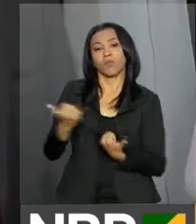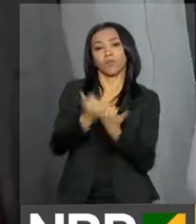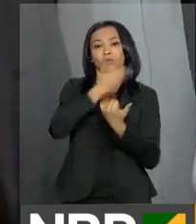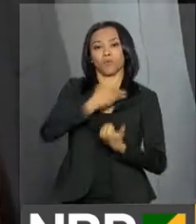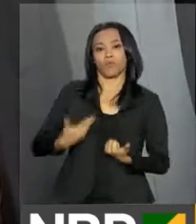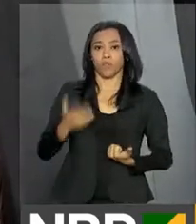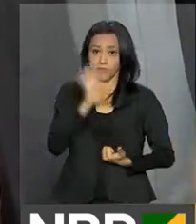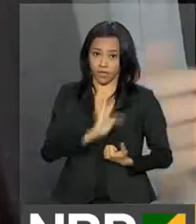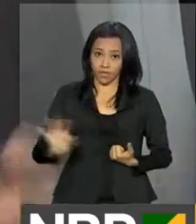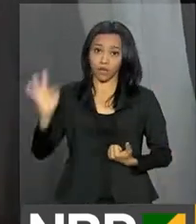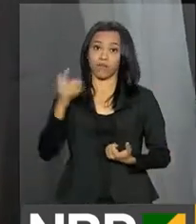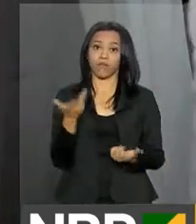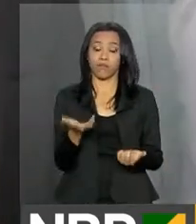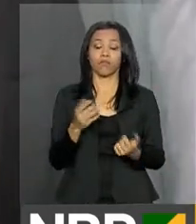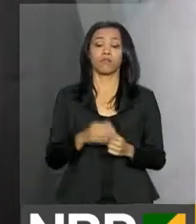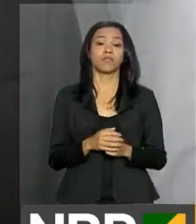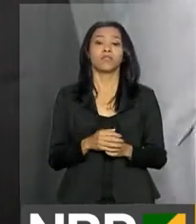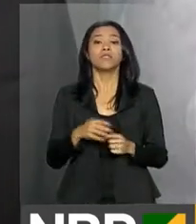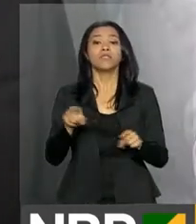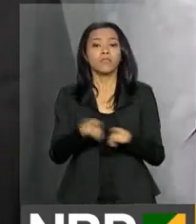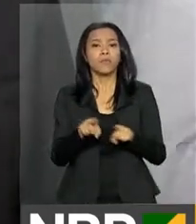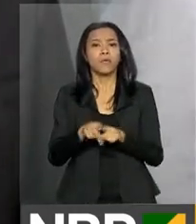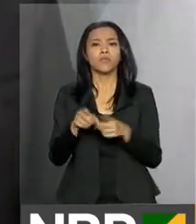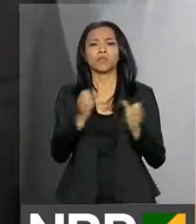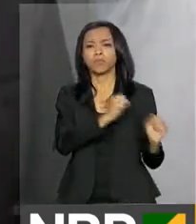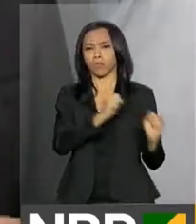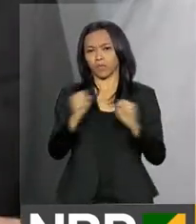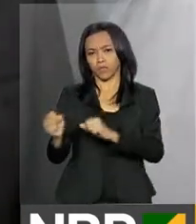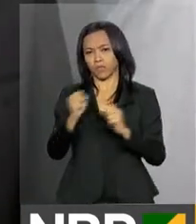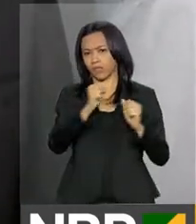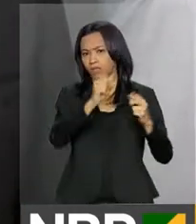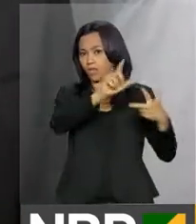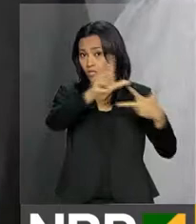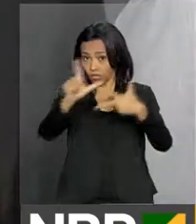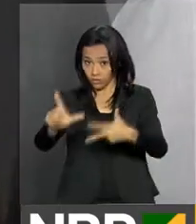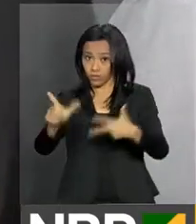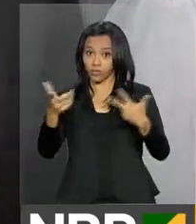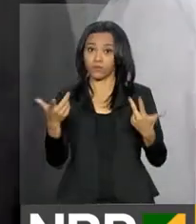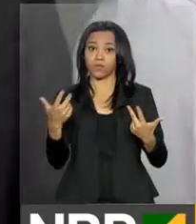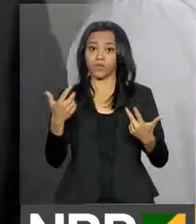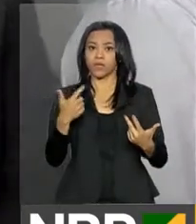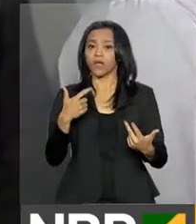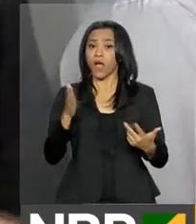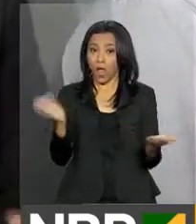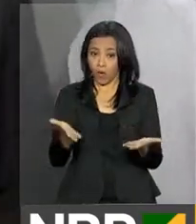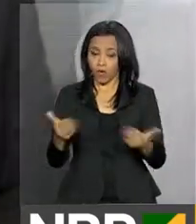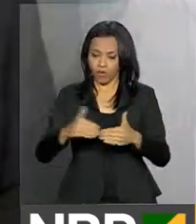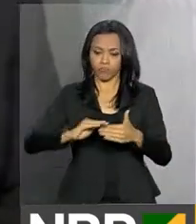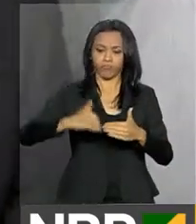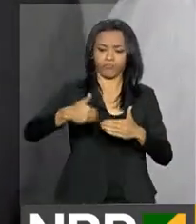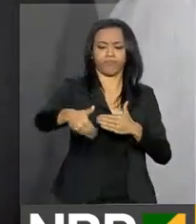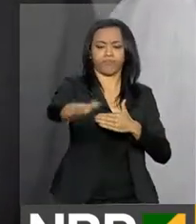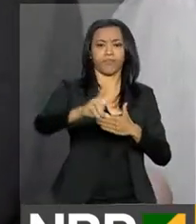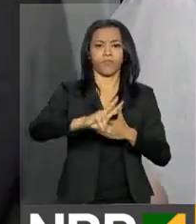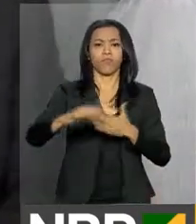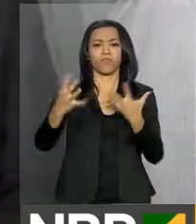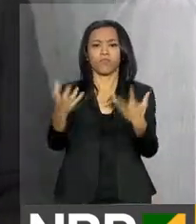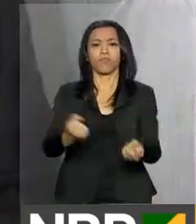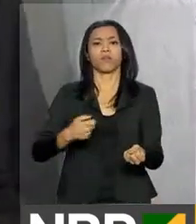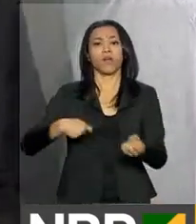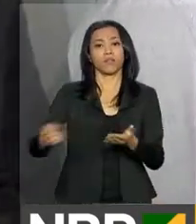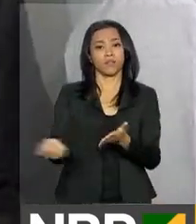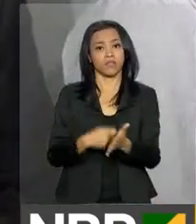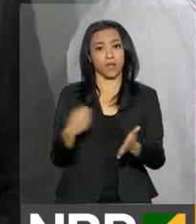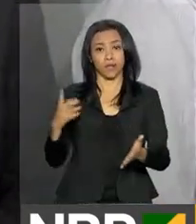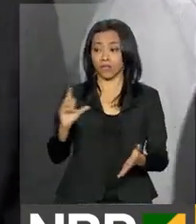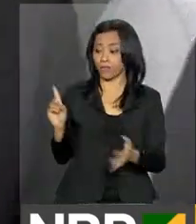do governo, dos agentes legislativos, né? E ainda agora nós vamos assinar, logo mais, estou aqui com o